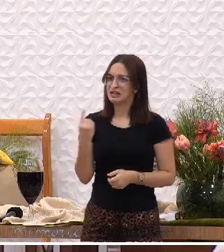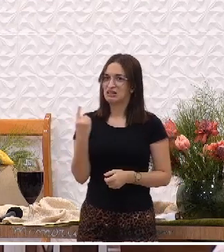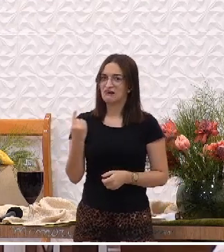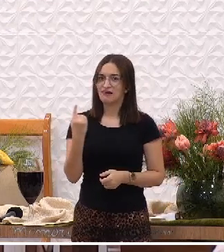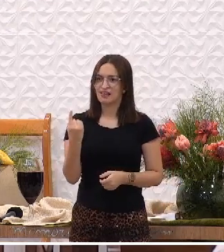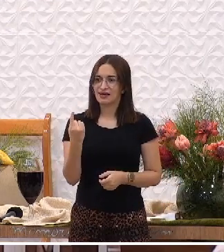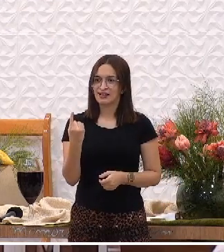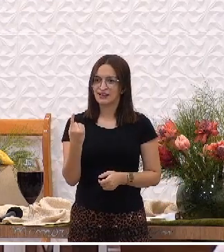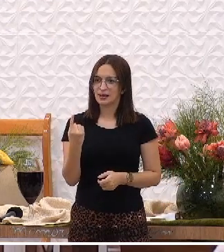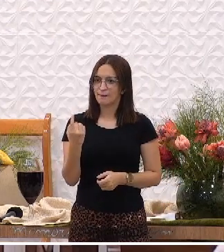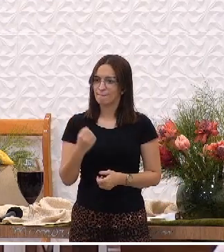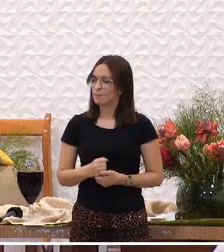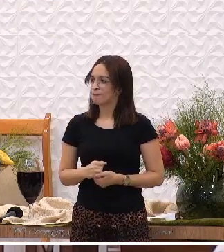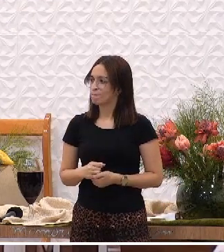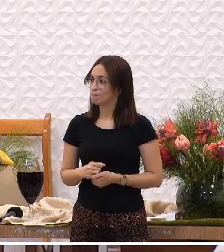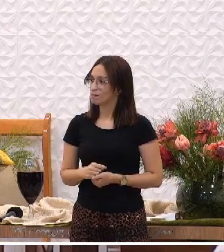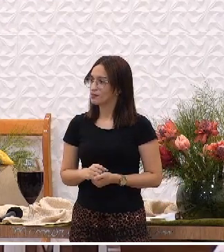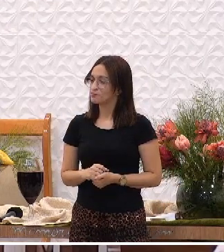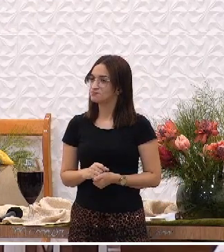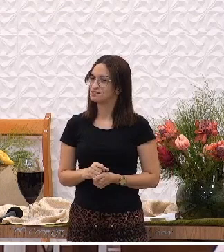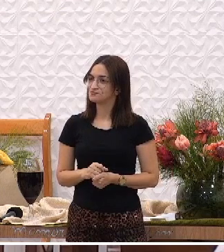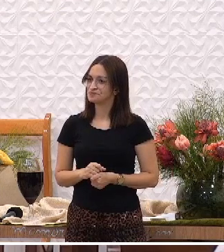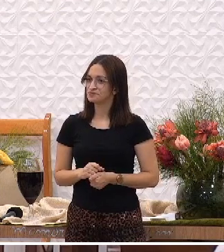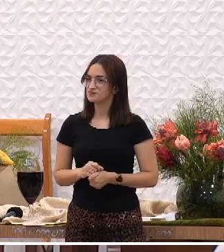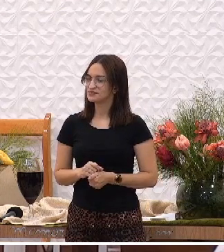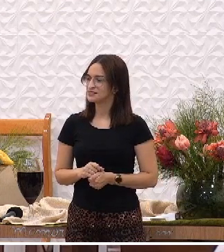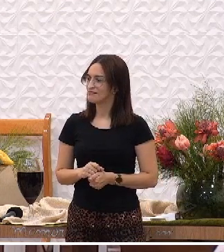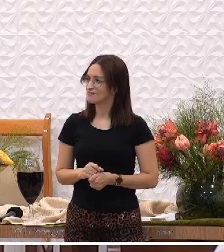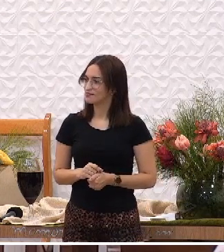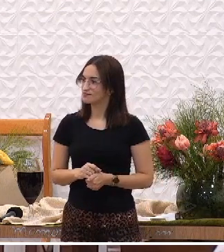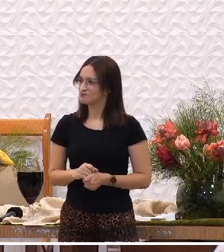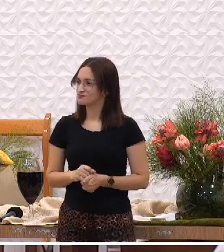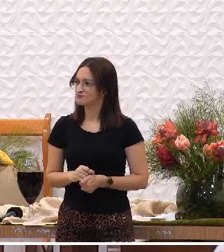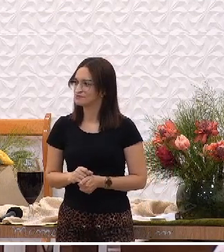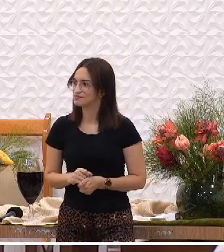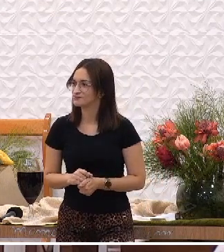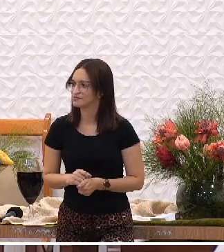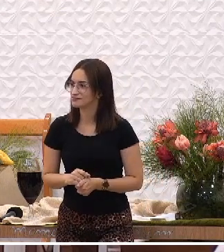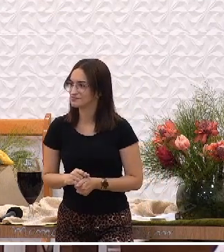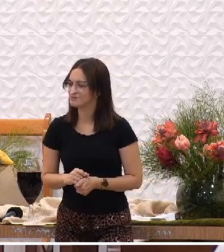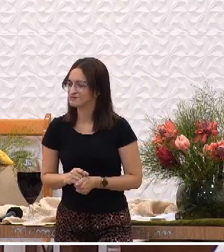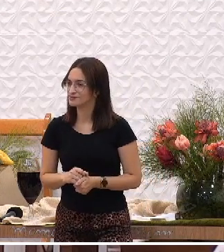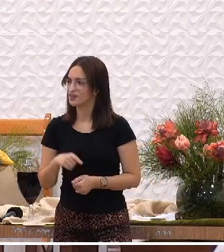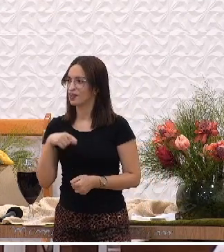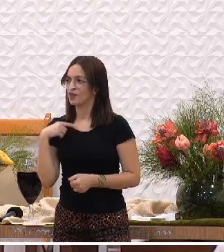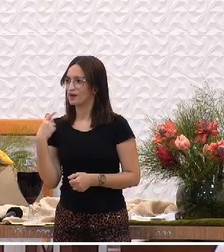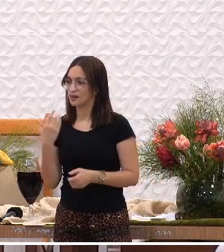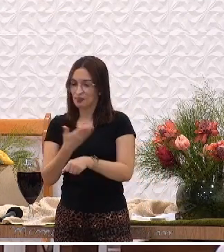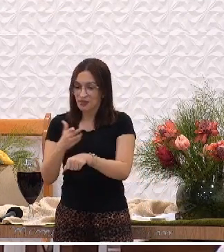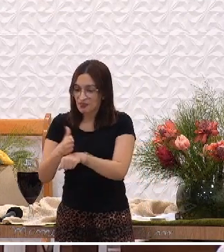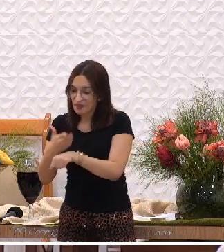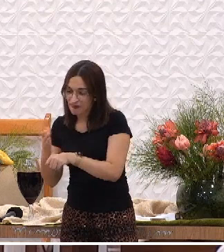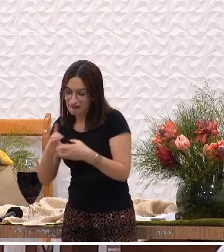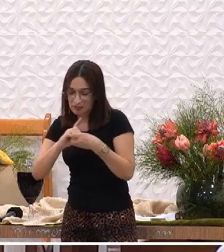gente vai se contentar e de vez em quando fazer umas coisinhas juntas, né? Tipo, a gente nem tenta mais resolver questões doutrinárias juntas, né?